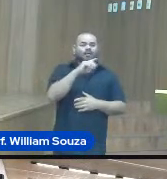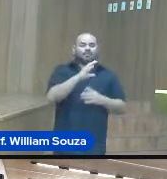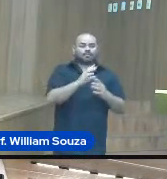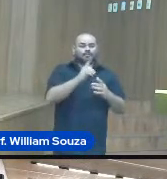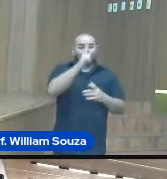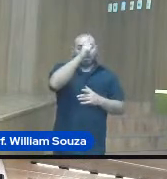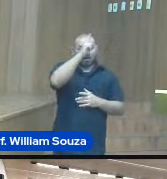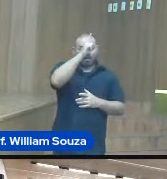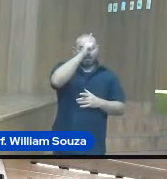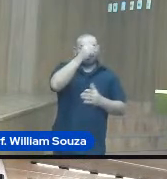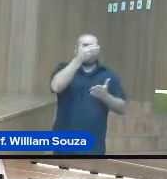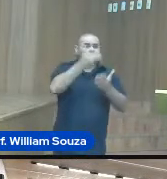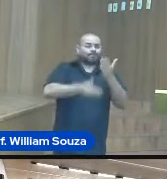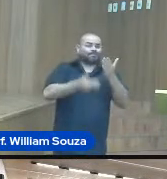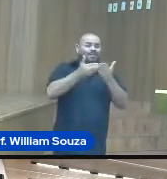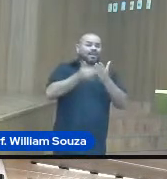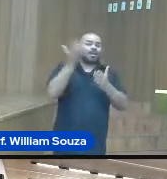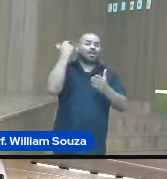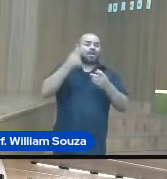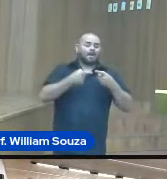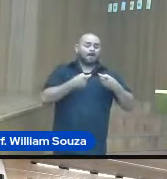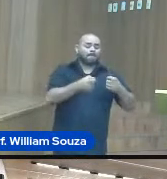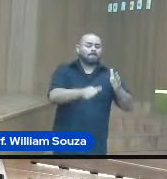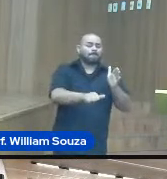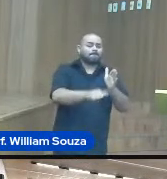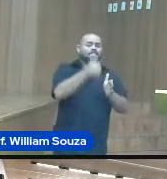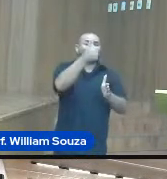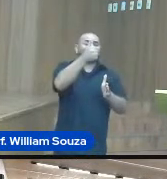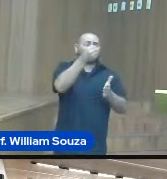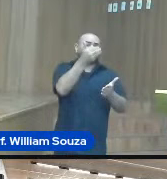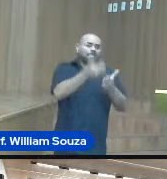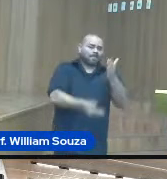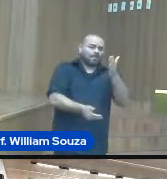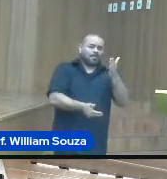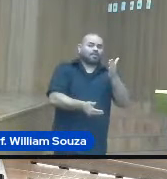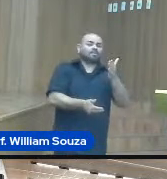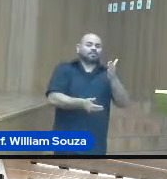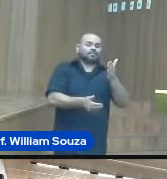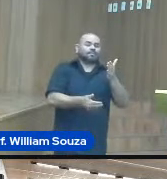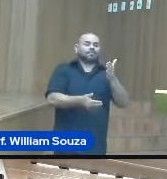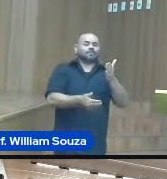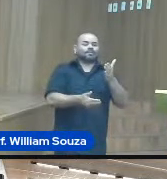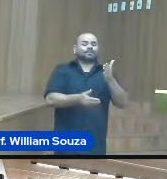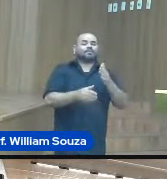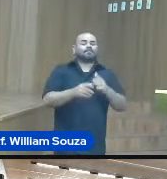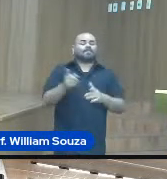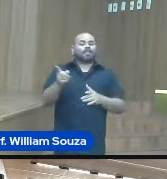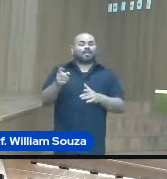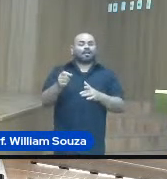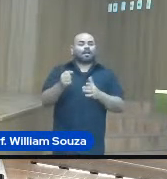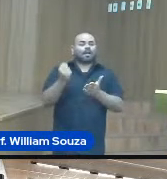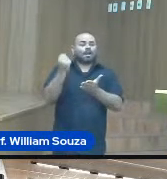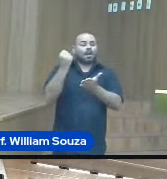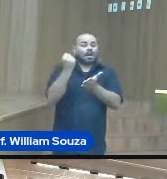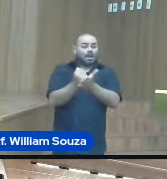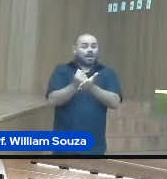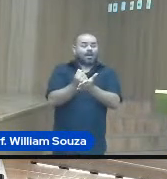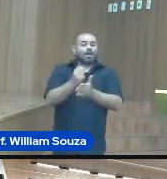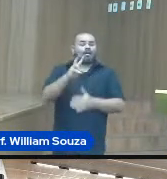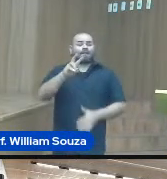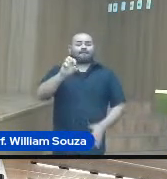havia perdido a Primeira Guerra, que foi muito desfavorecida no Tratado de Versalhes, porque, grosso modo, é ela